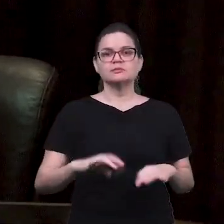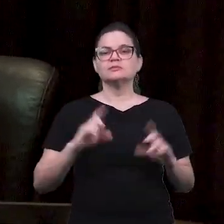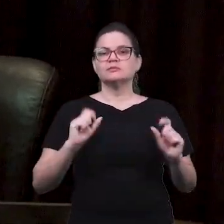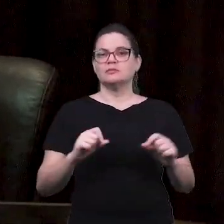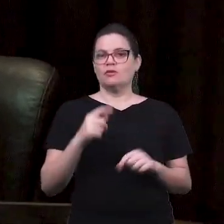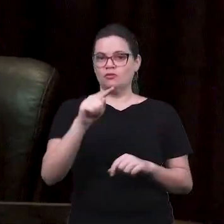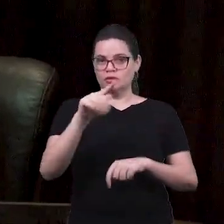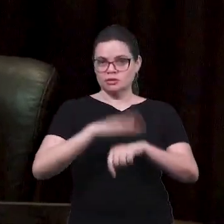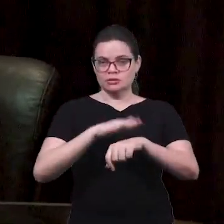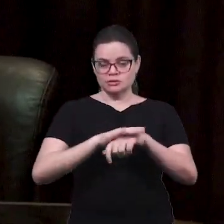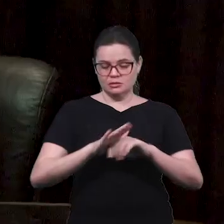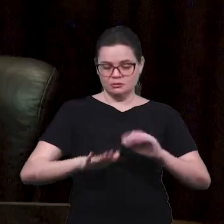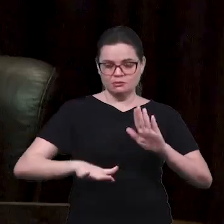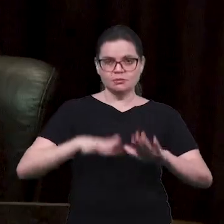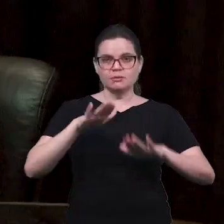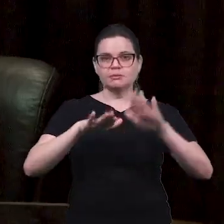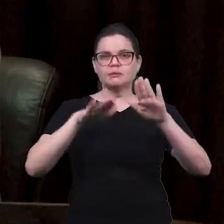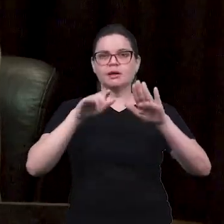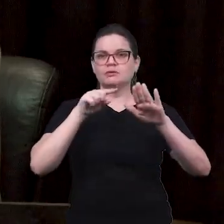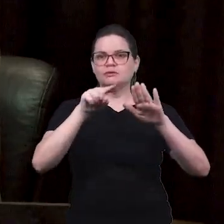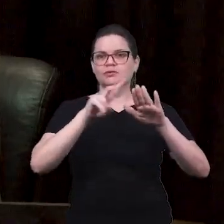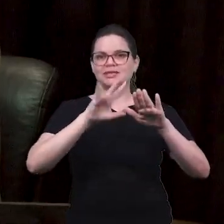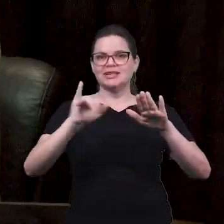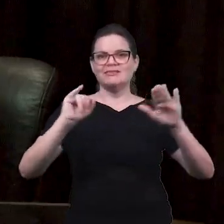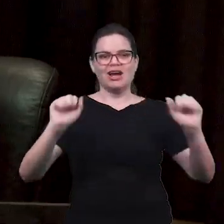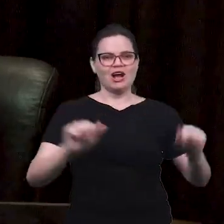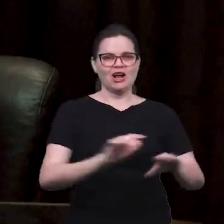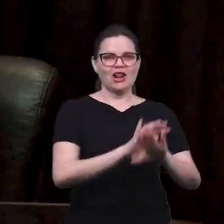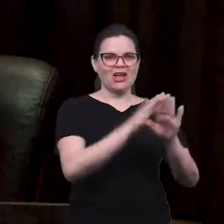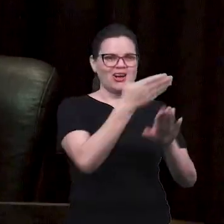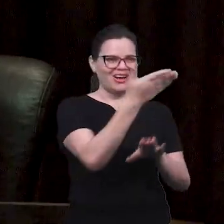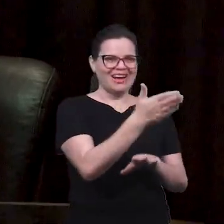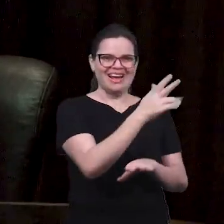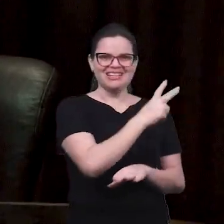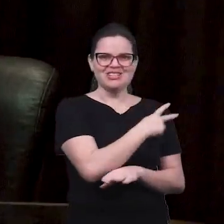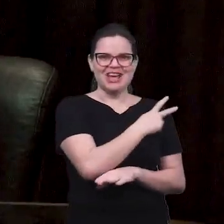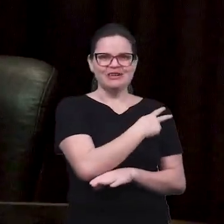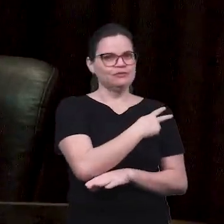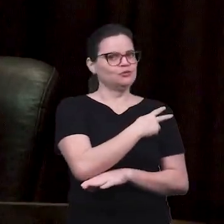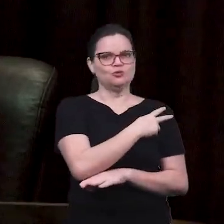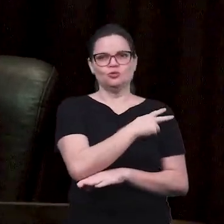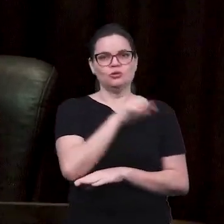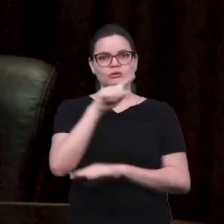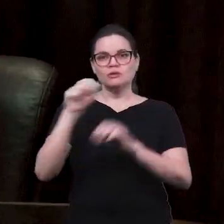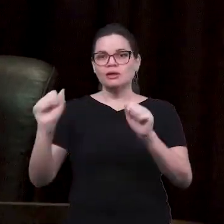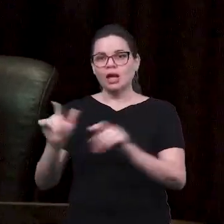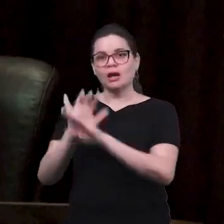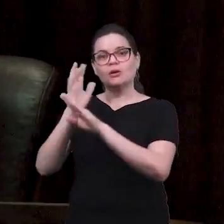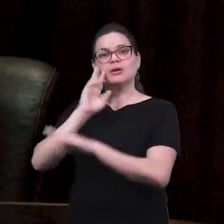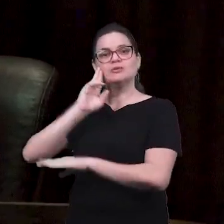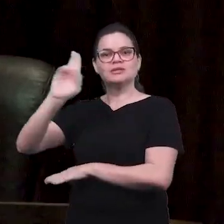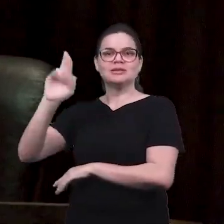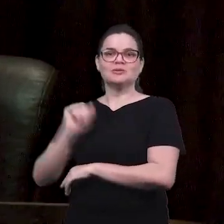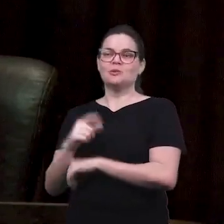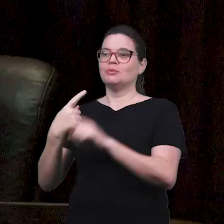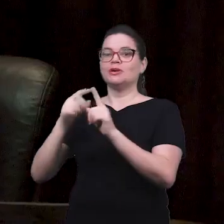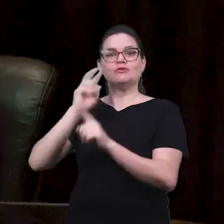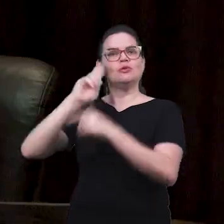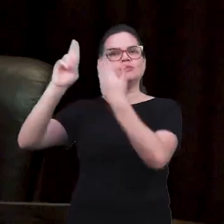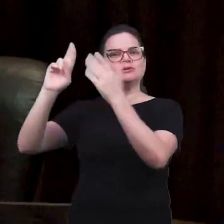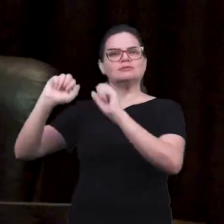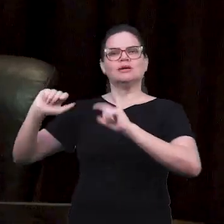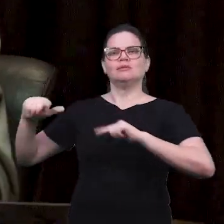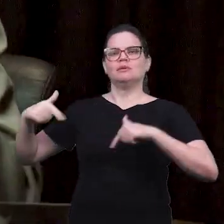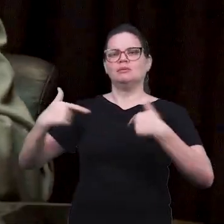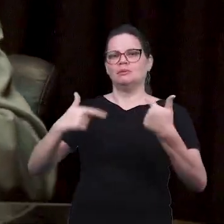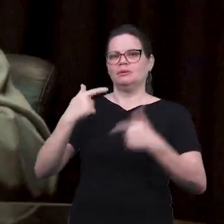sua promoção, você não vai dar glória ao seu chefe, você vai dar glória ao Senhor. Amém. Porque foi o Senhor que proveu isso para